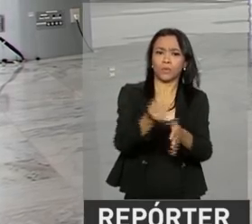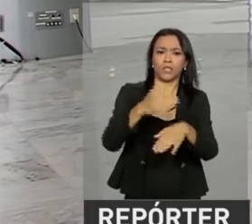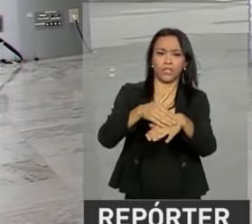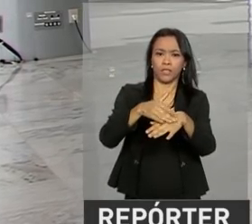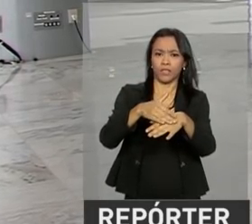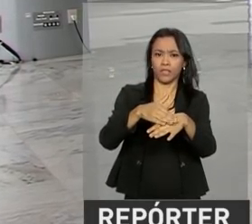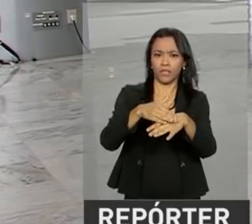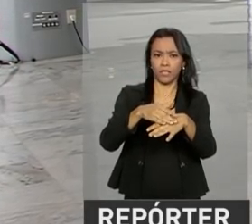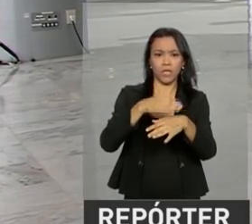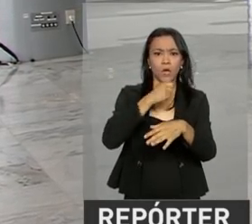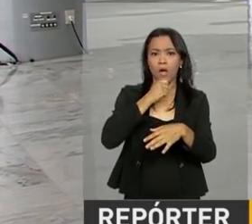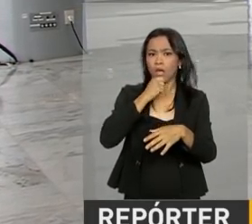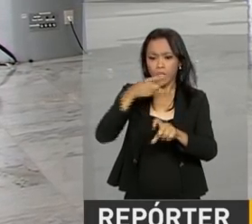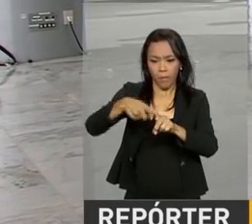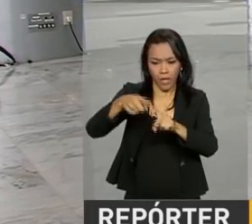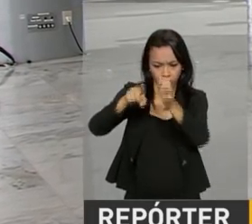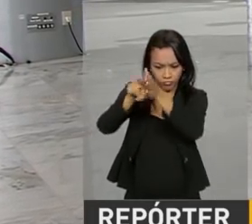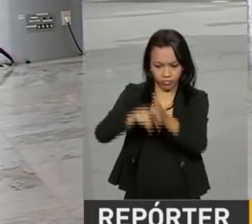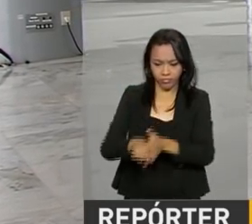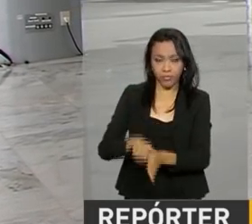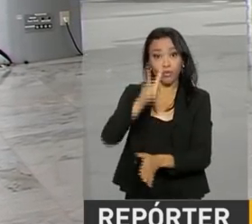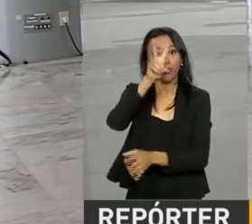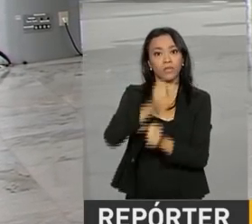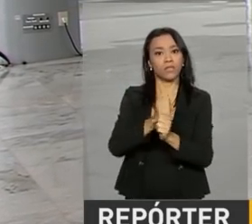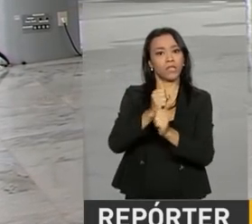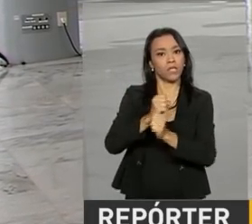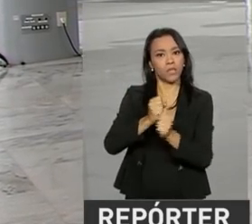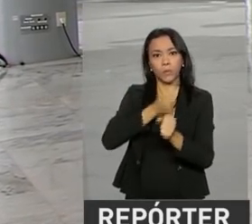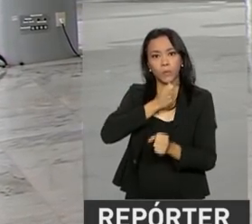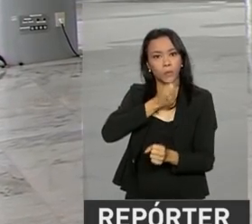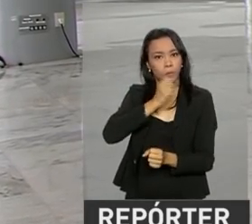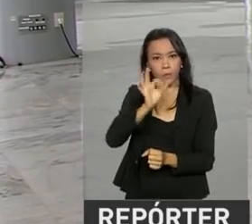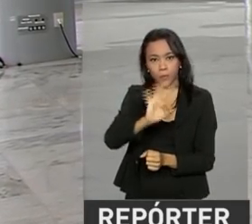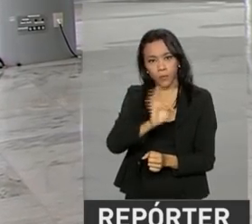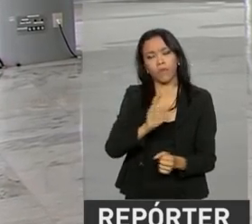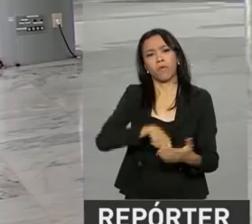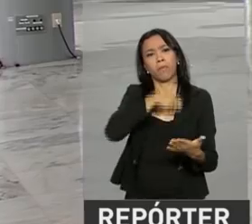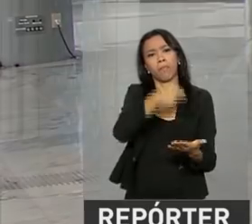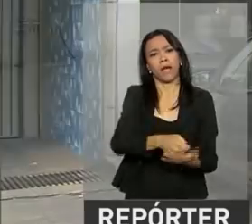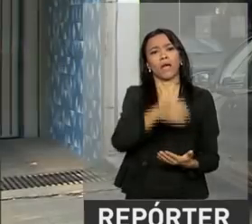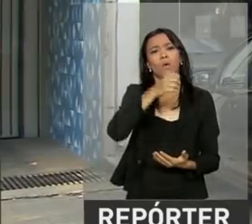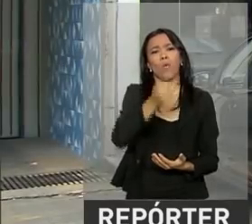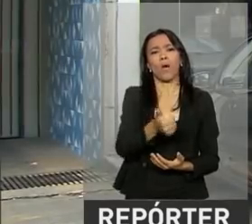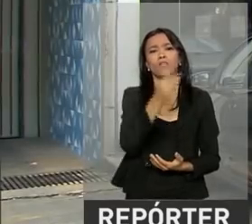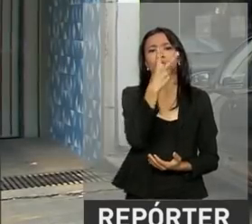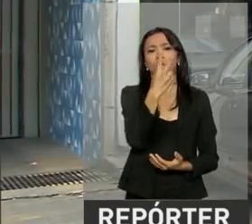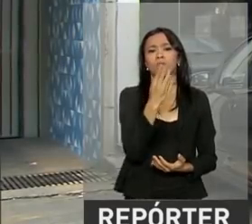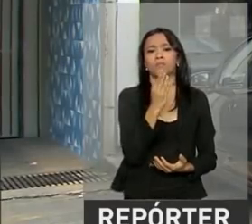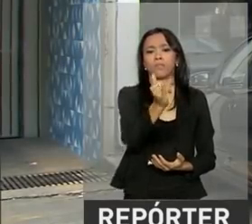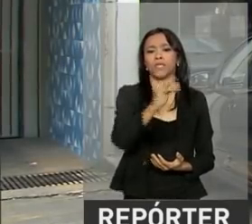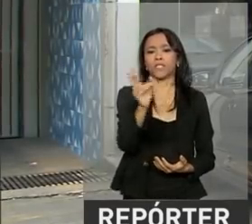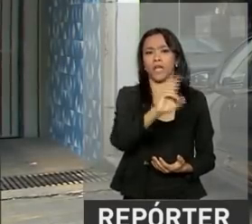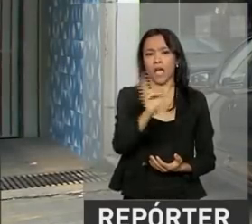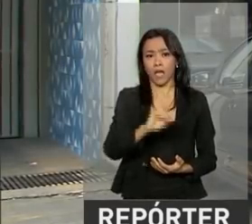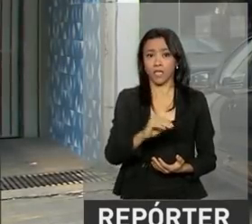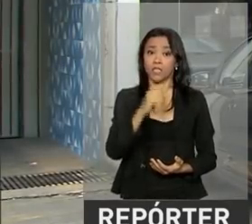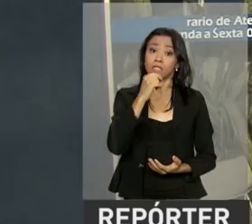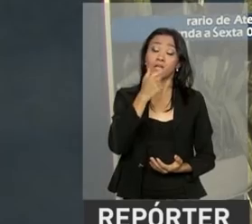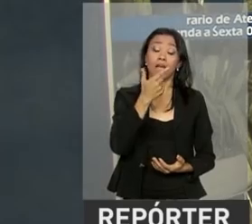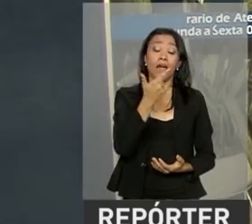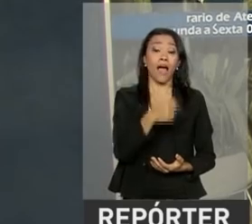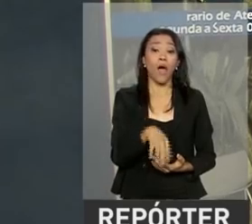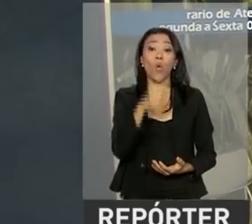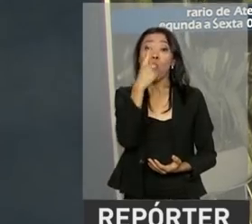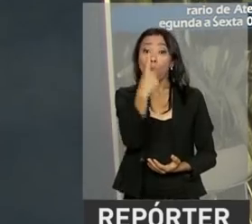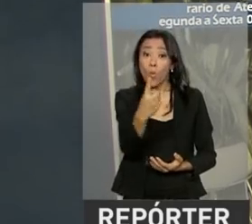de 2 anos. Segundo esse documento, em maio de 2015, foram pagos quase 2 bilhões de reais a 1,5 milhão de